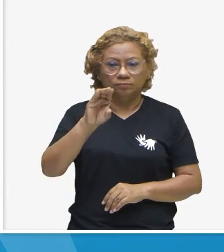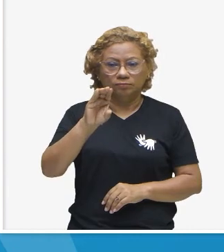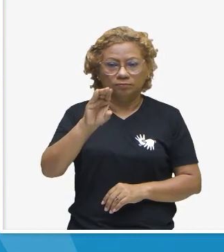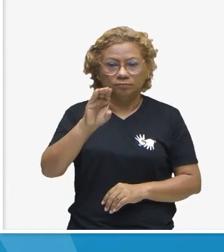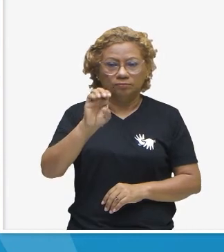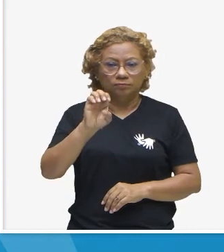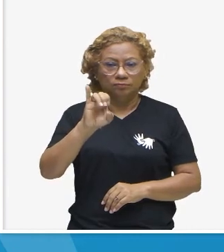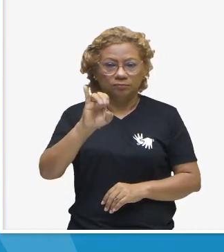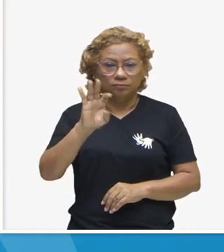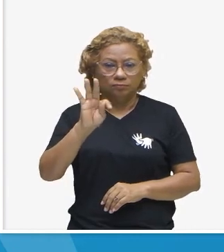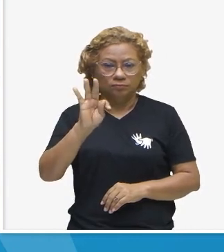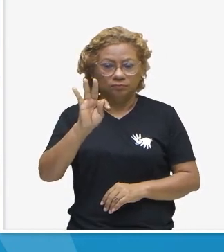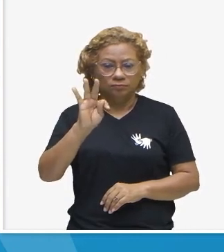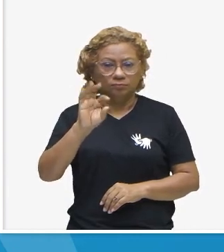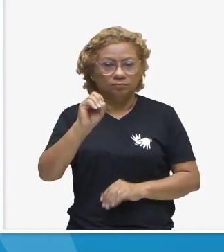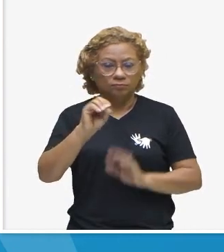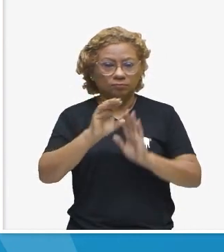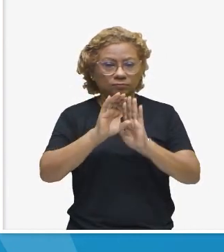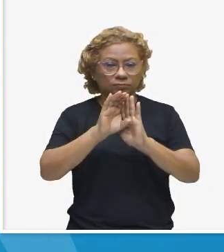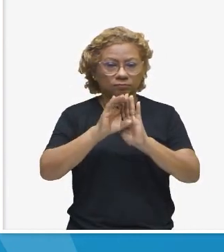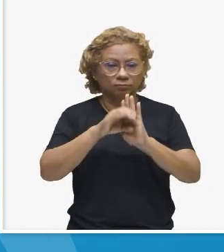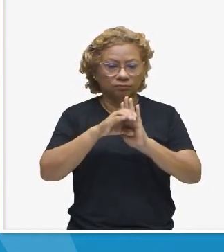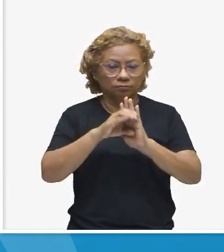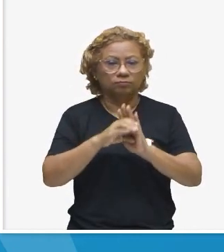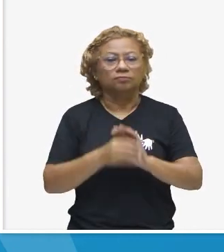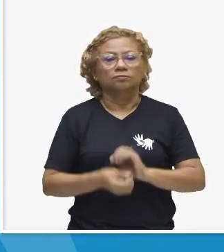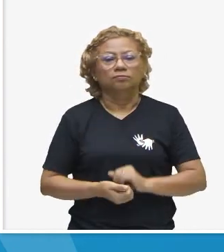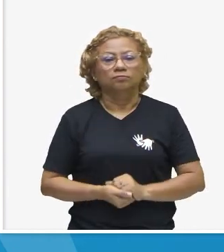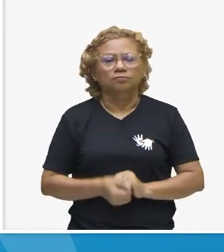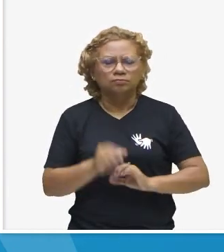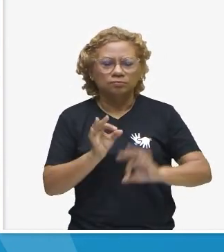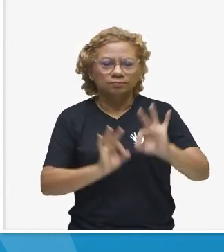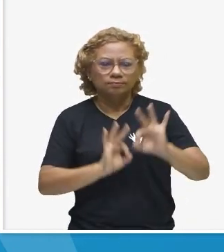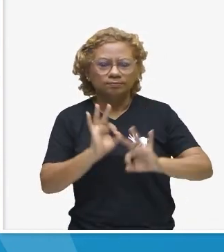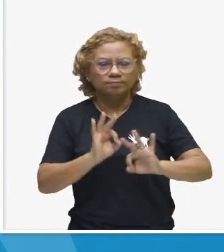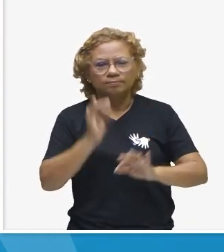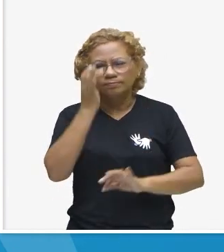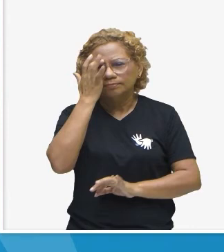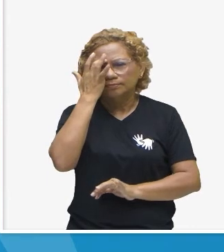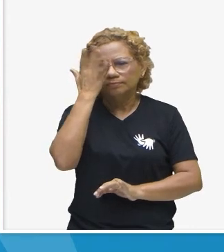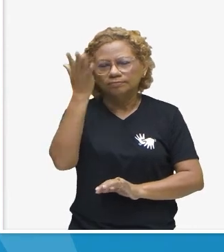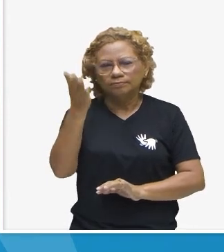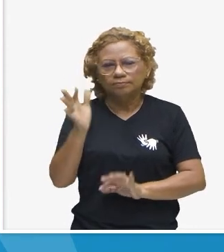vou fazer aqui na parte de baixo, para ficar mais fácil